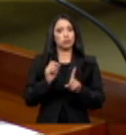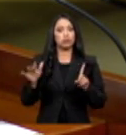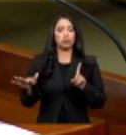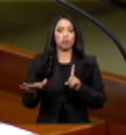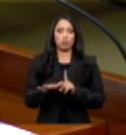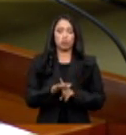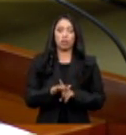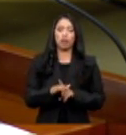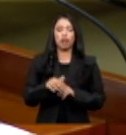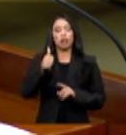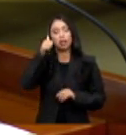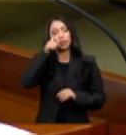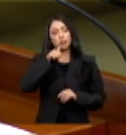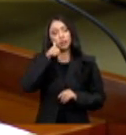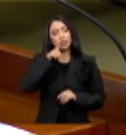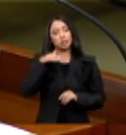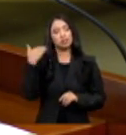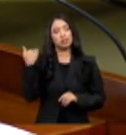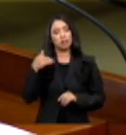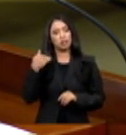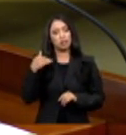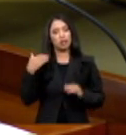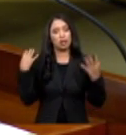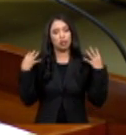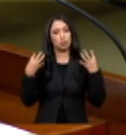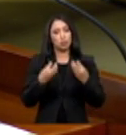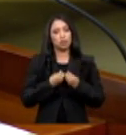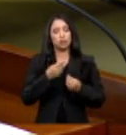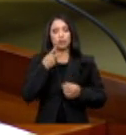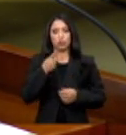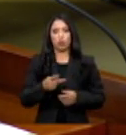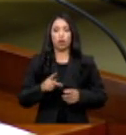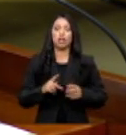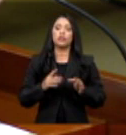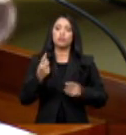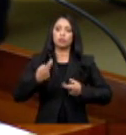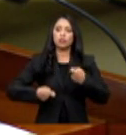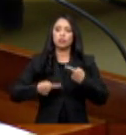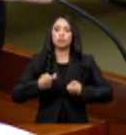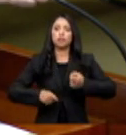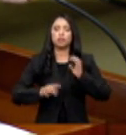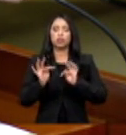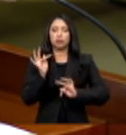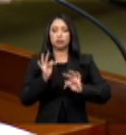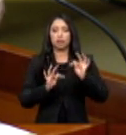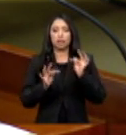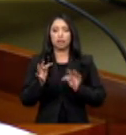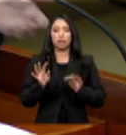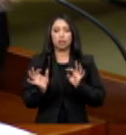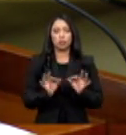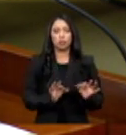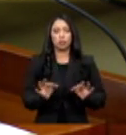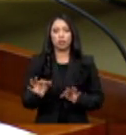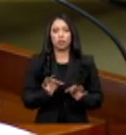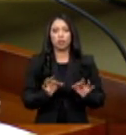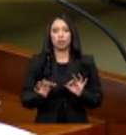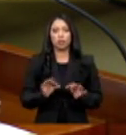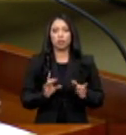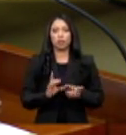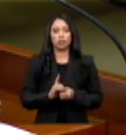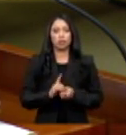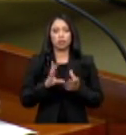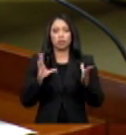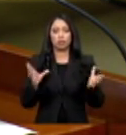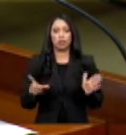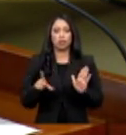excelentíssima ministra Carmen Lúcia. Foi um debate técnico, planejado e democrático. Uma lei dessa não pode ser